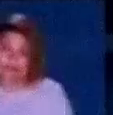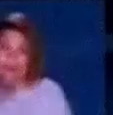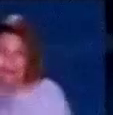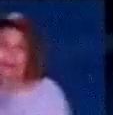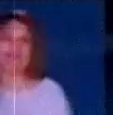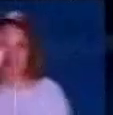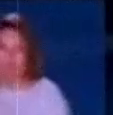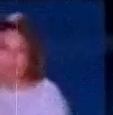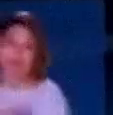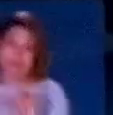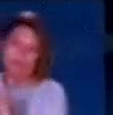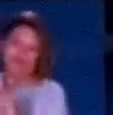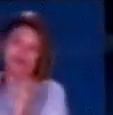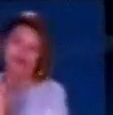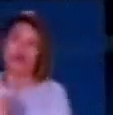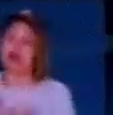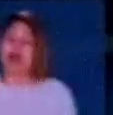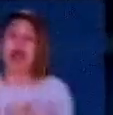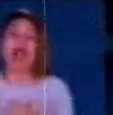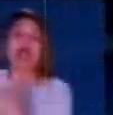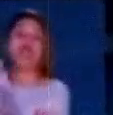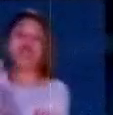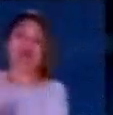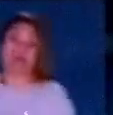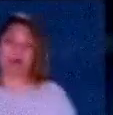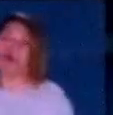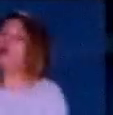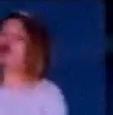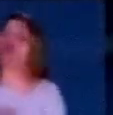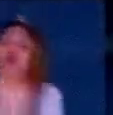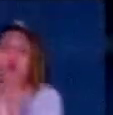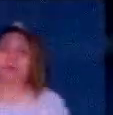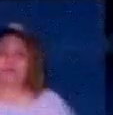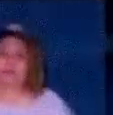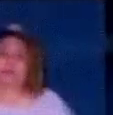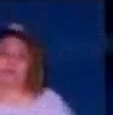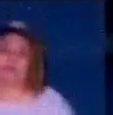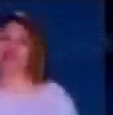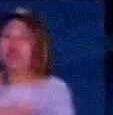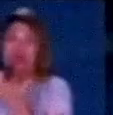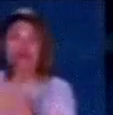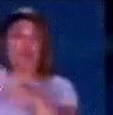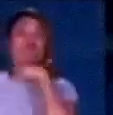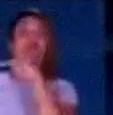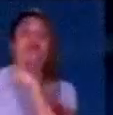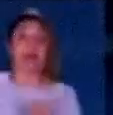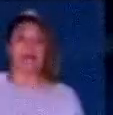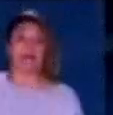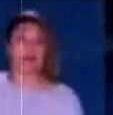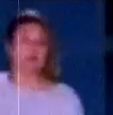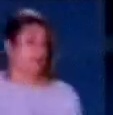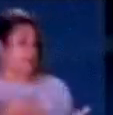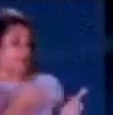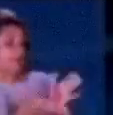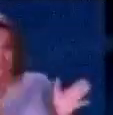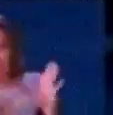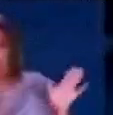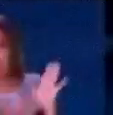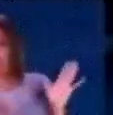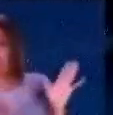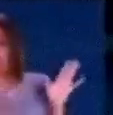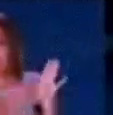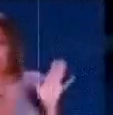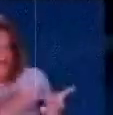agora, entrou com as reformas. O que mudou a reforma para o povo brasileiro? O senhor entrou com uma reforma trabalhista, só tirando tudo do povo. Entrou com teto de